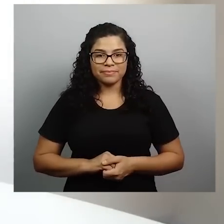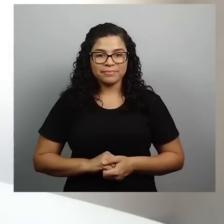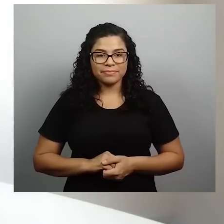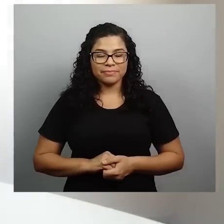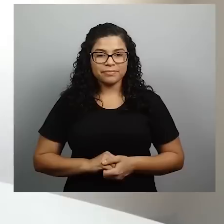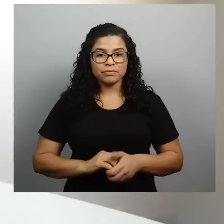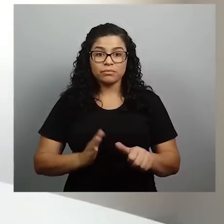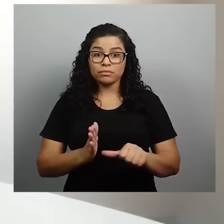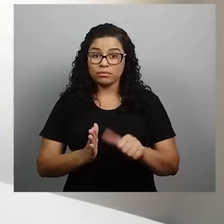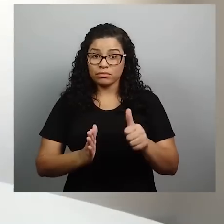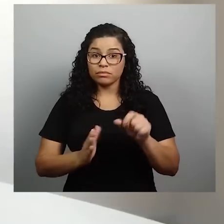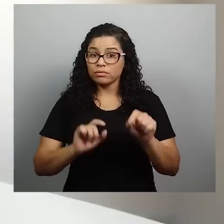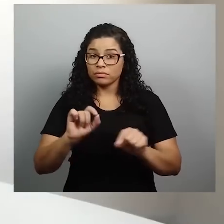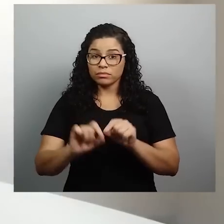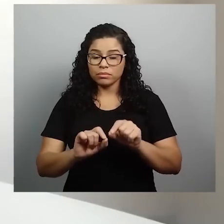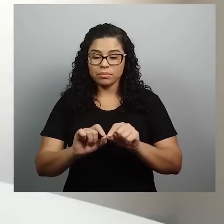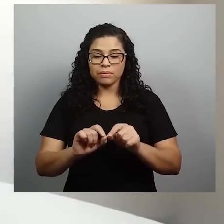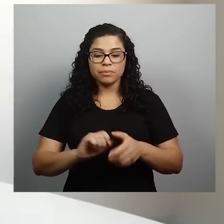ponta.